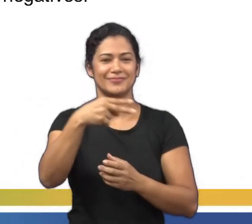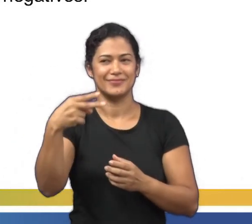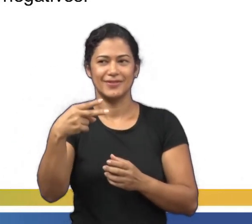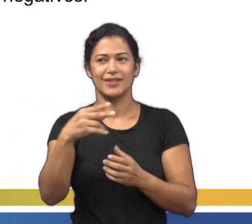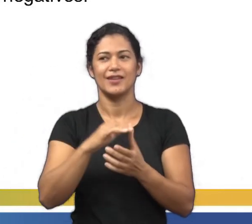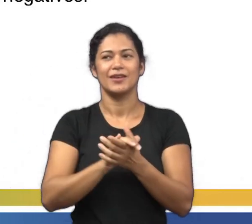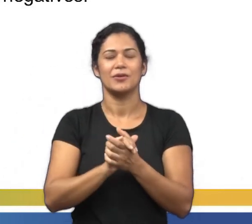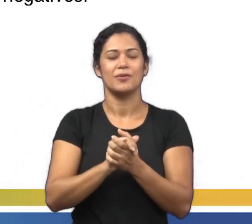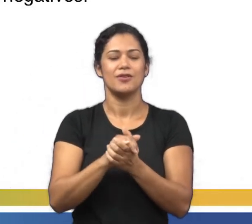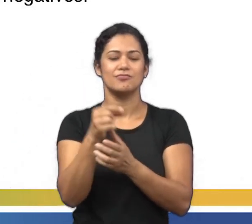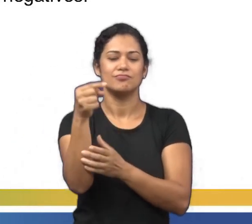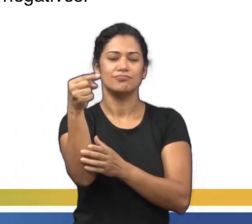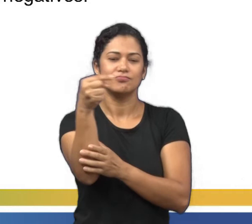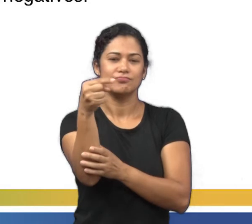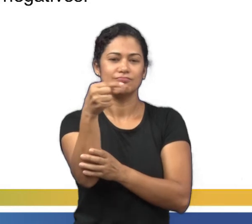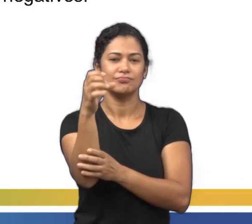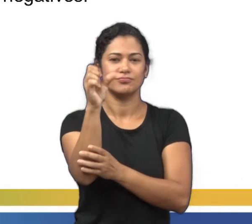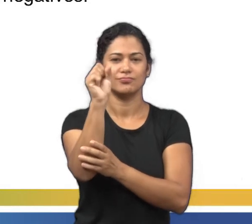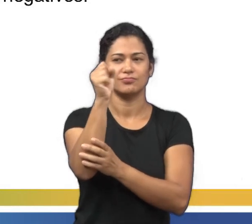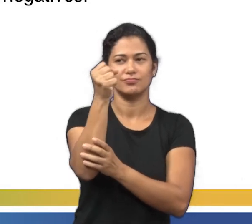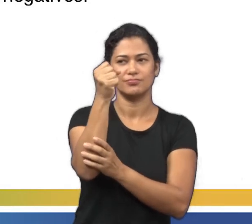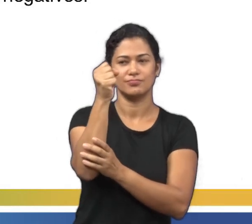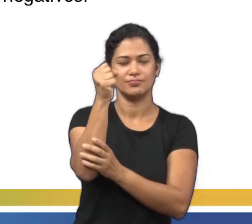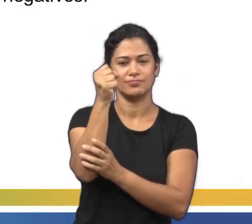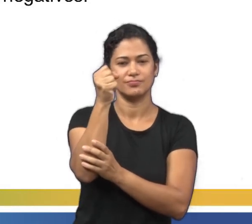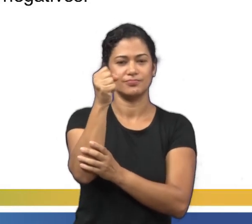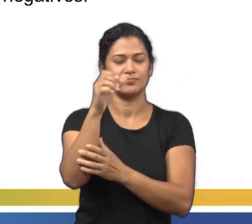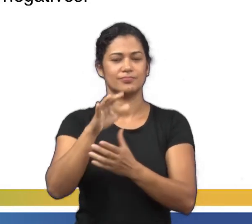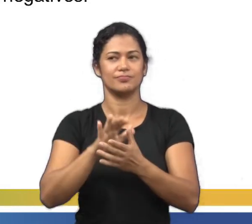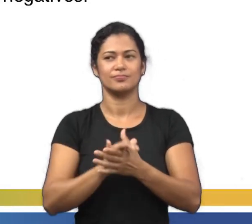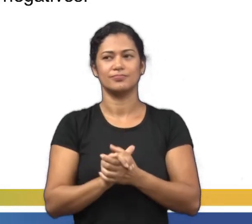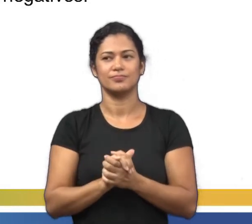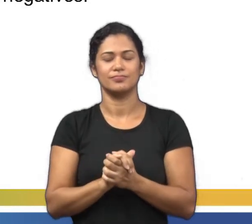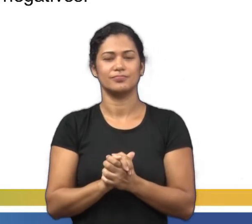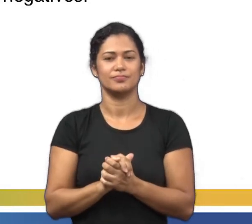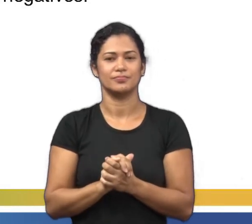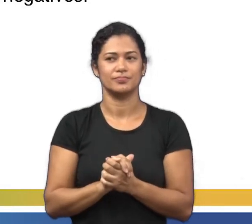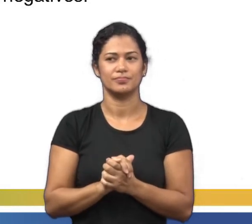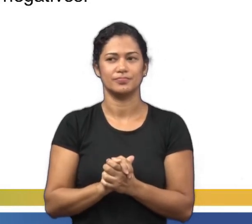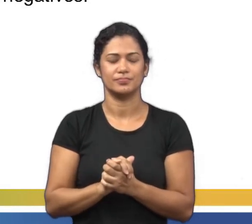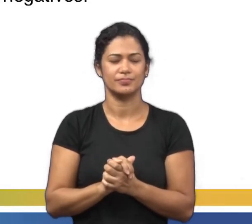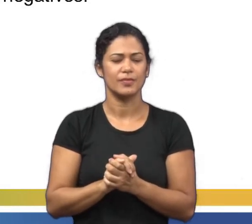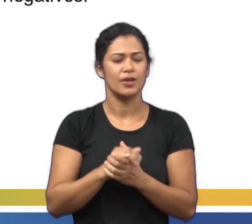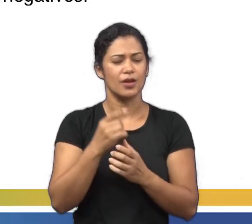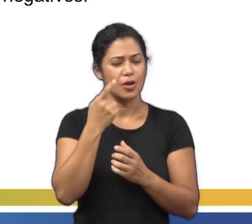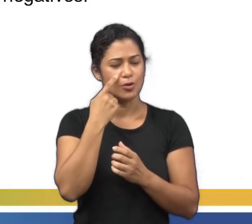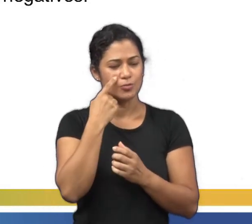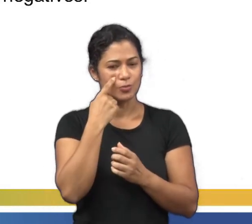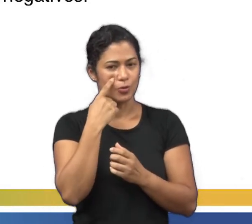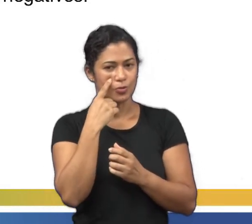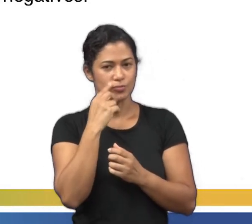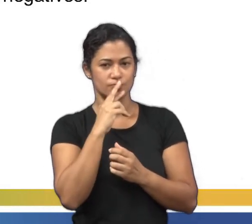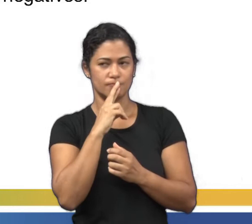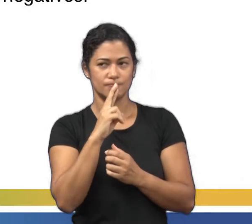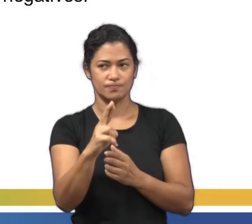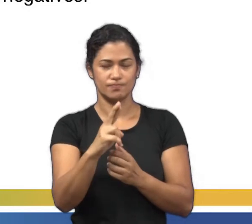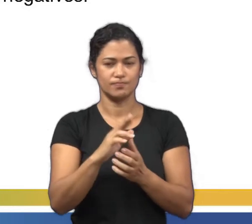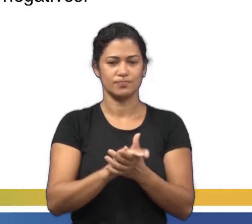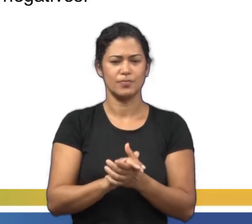8 positivo, vou colocar o menos. Então, eu tenho raiz cúbica de menos 8, que vai ser menos 2. Por